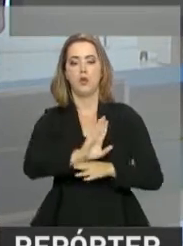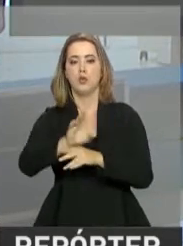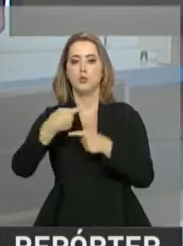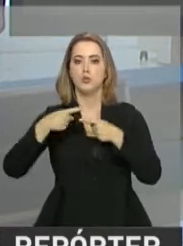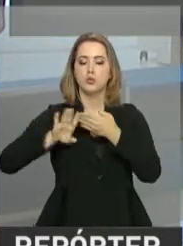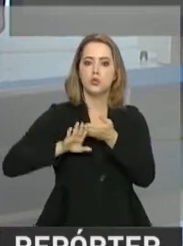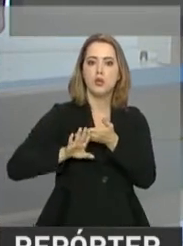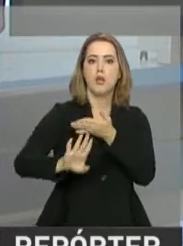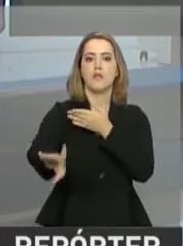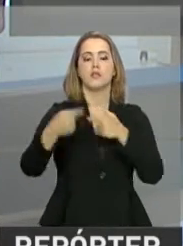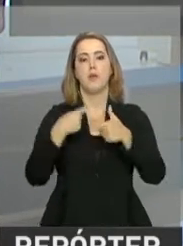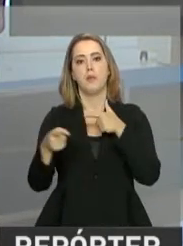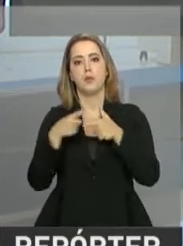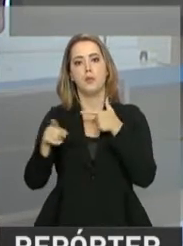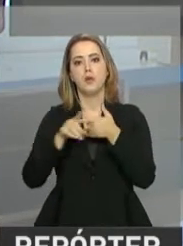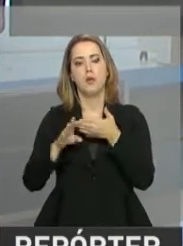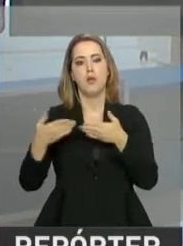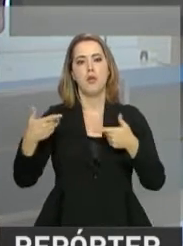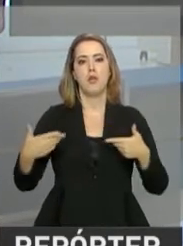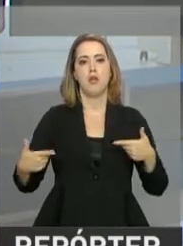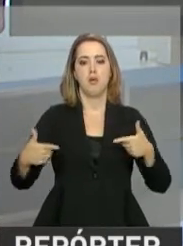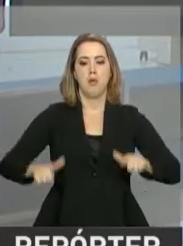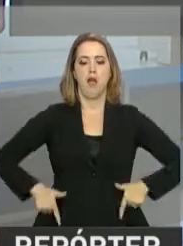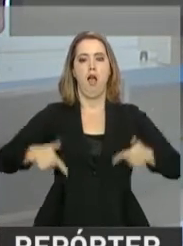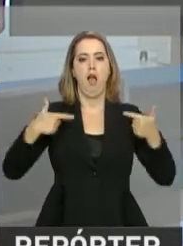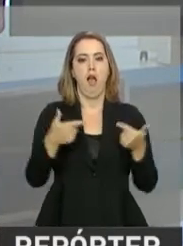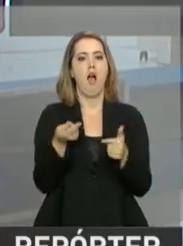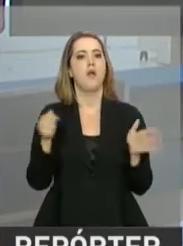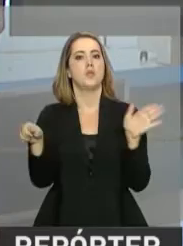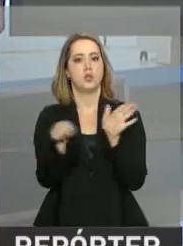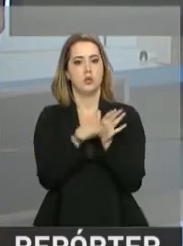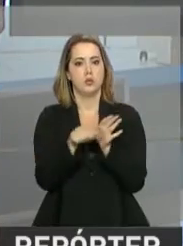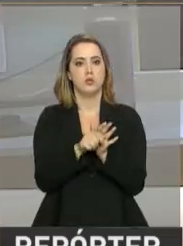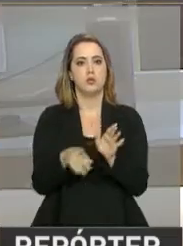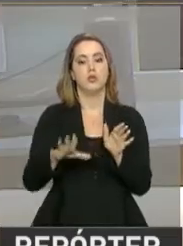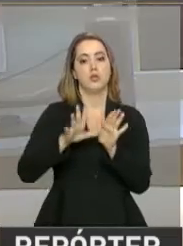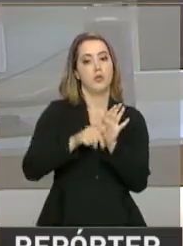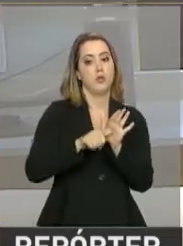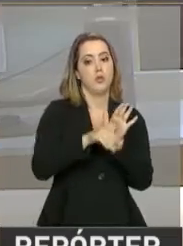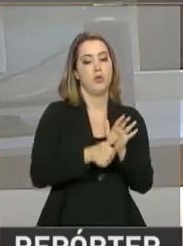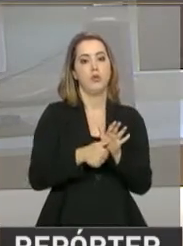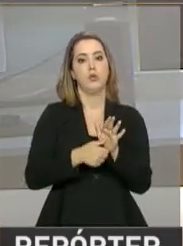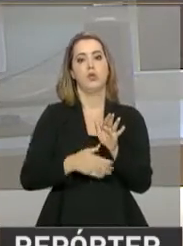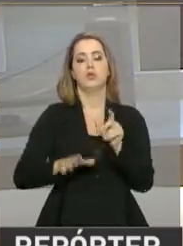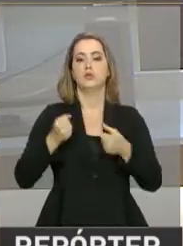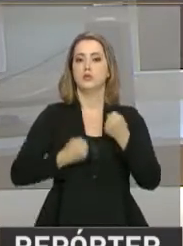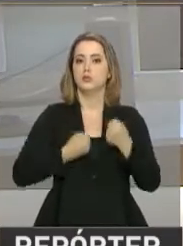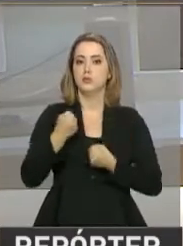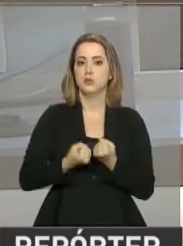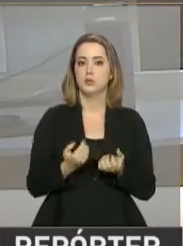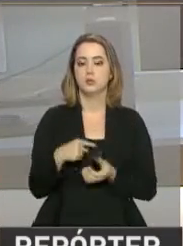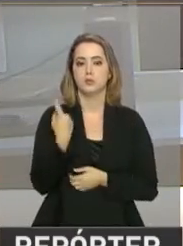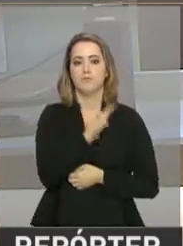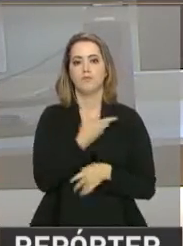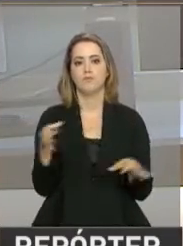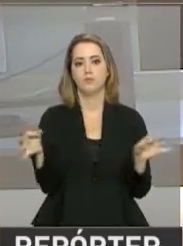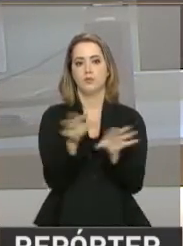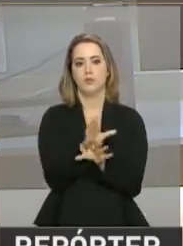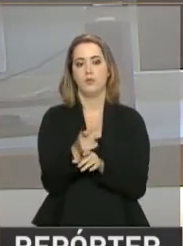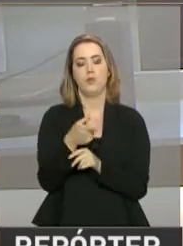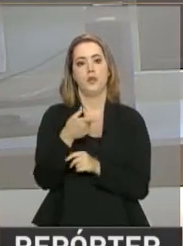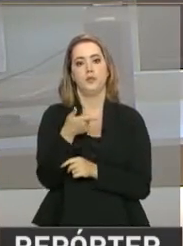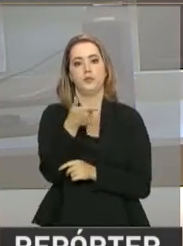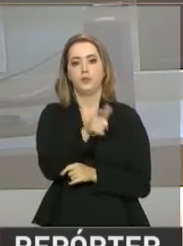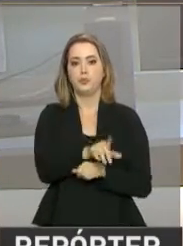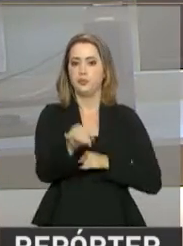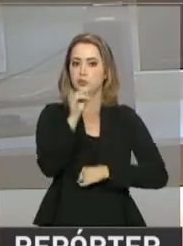crimes fronteiriços tráfico de armas de drogas e roubos de carros e aqui também nesta edição do repórter nbr